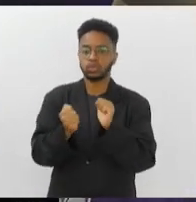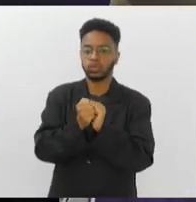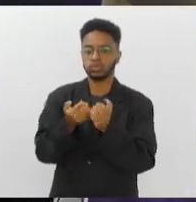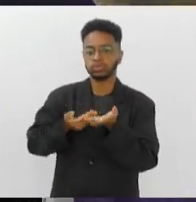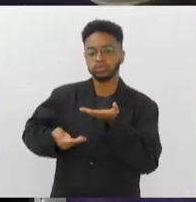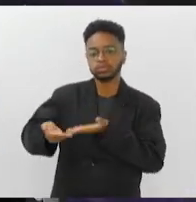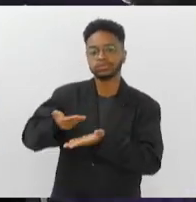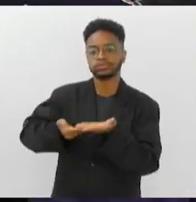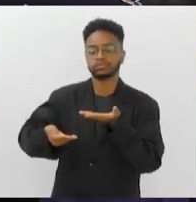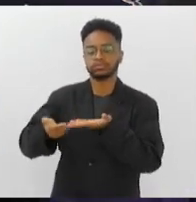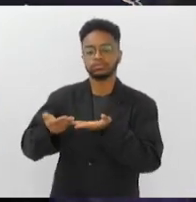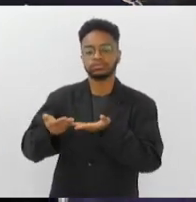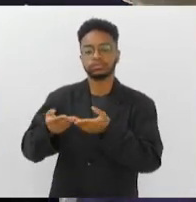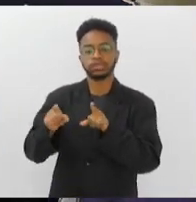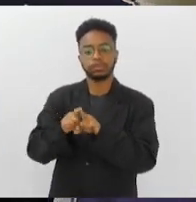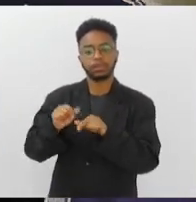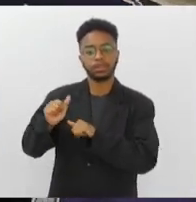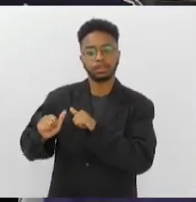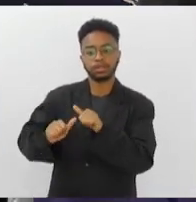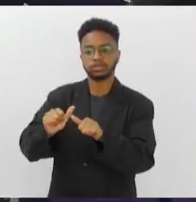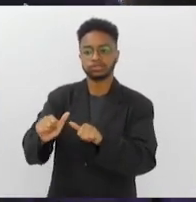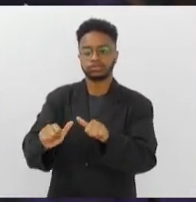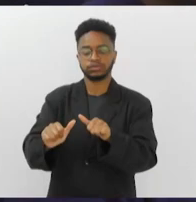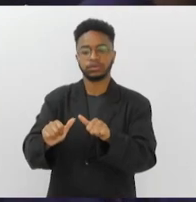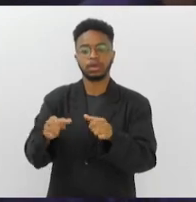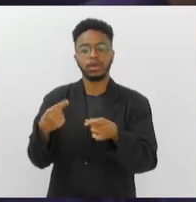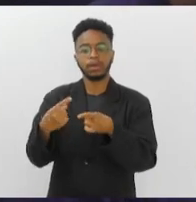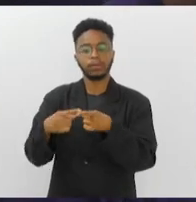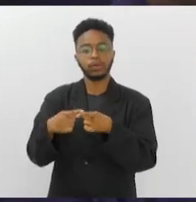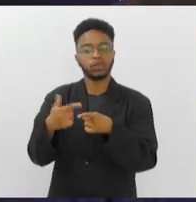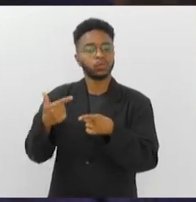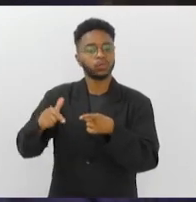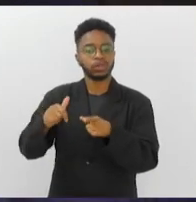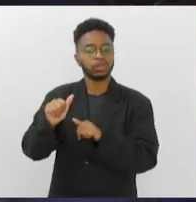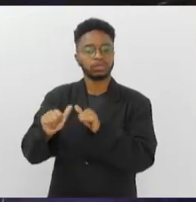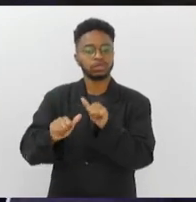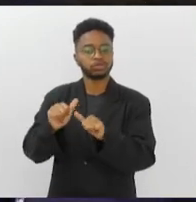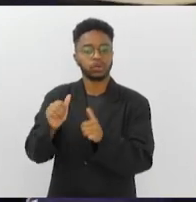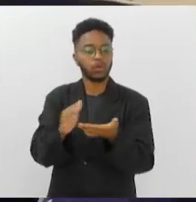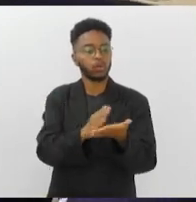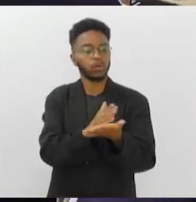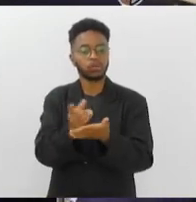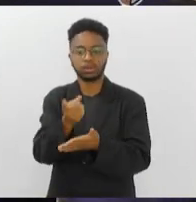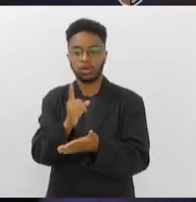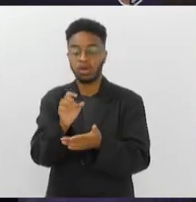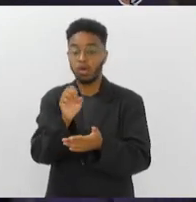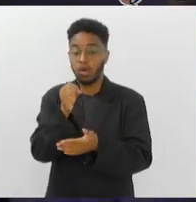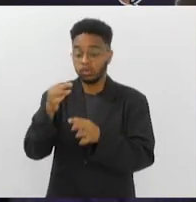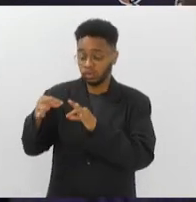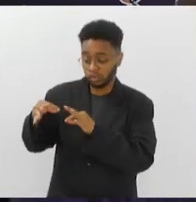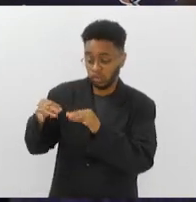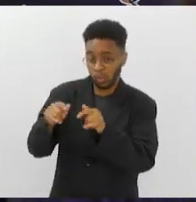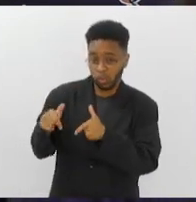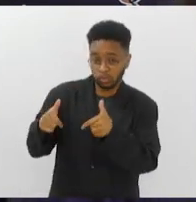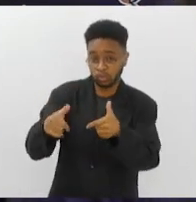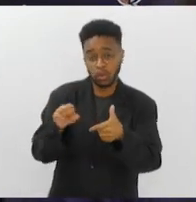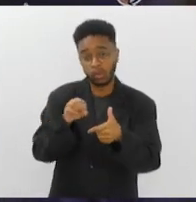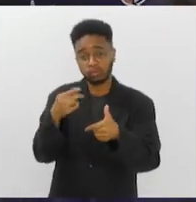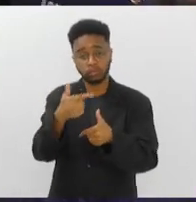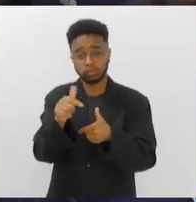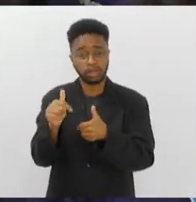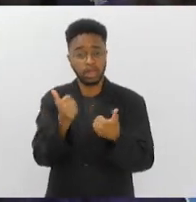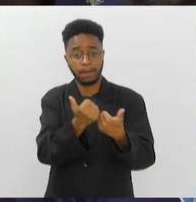interagir e transformar, porque não tem transformação de alguns, ou todo mundo compra o barulho ou não tem barulho